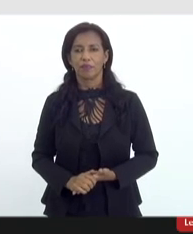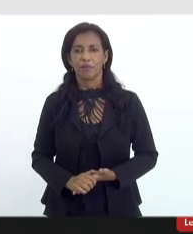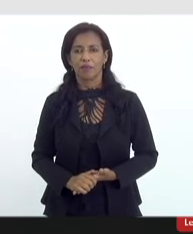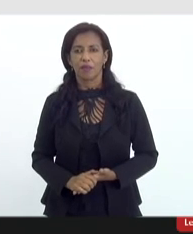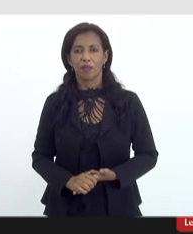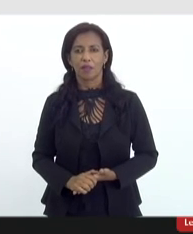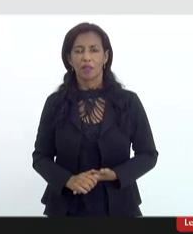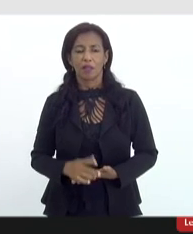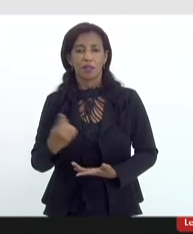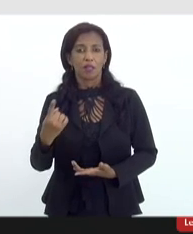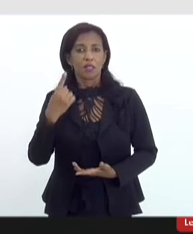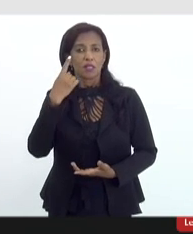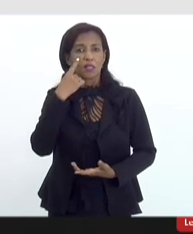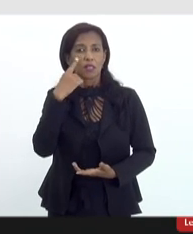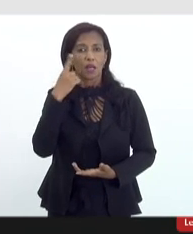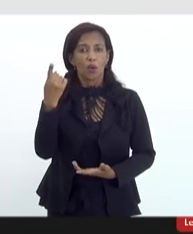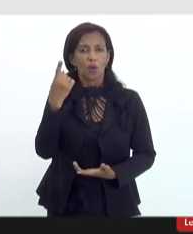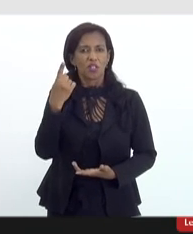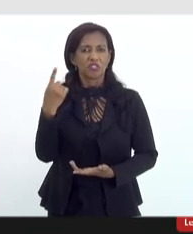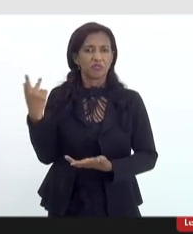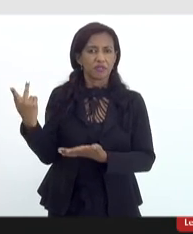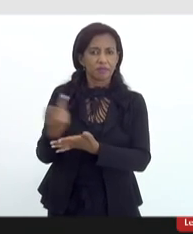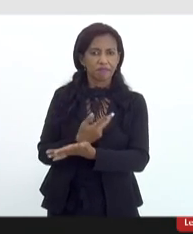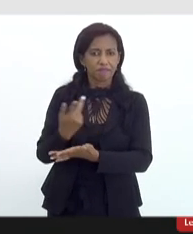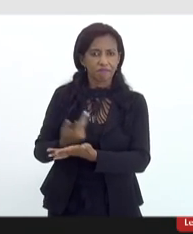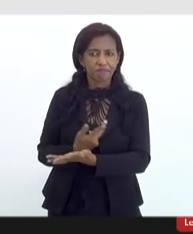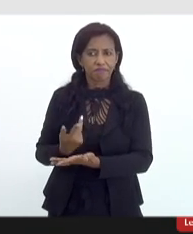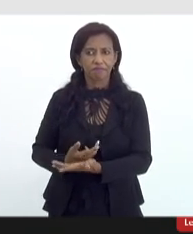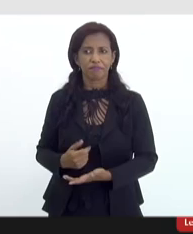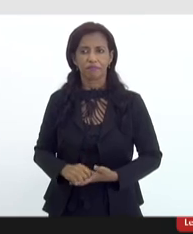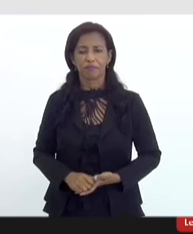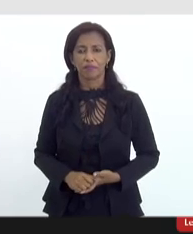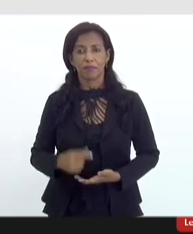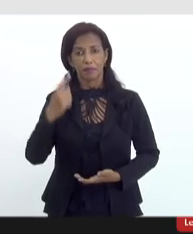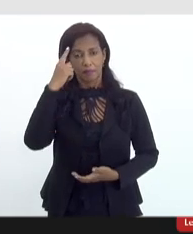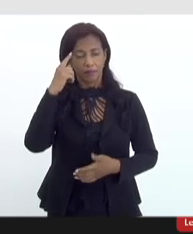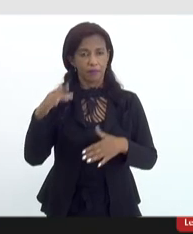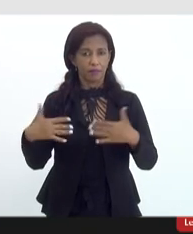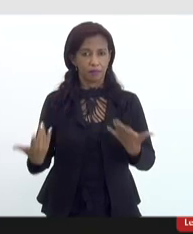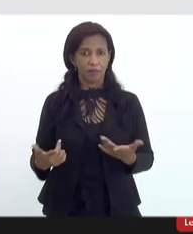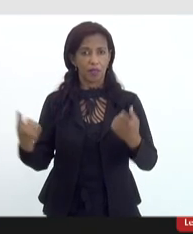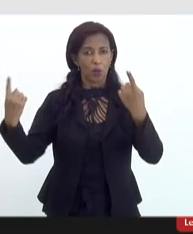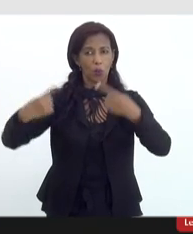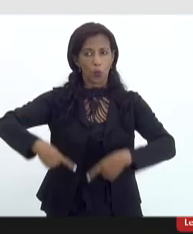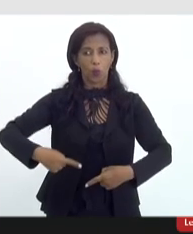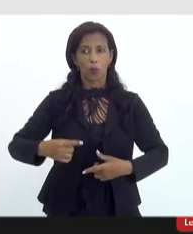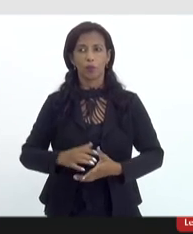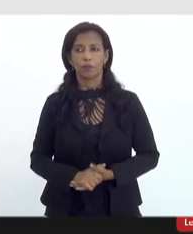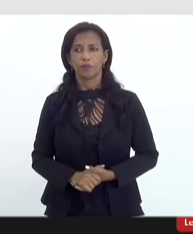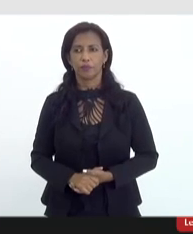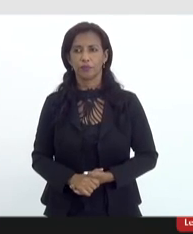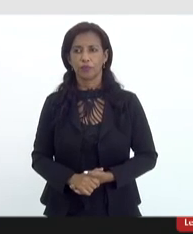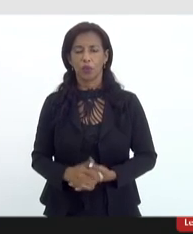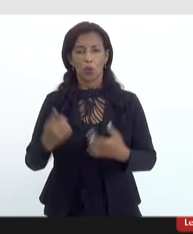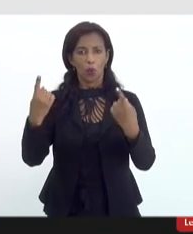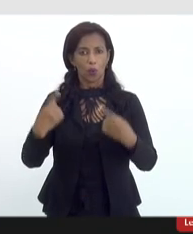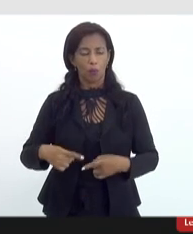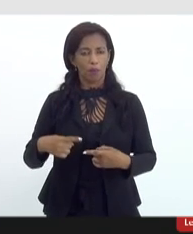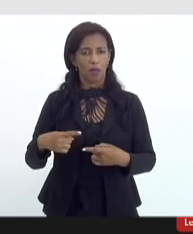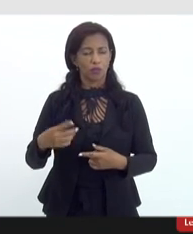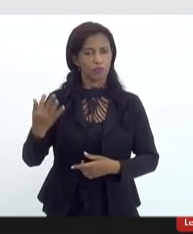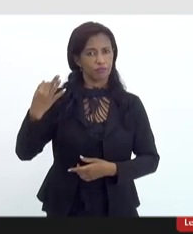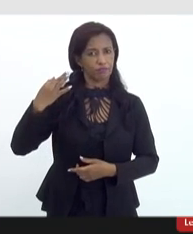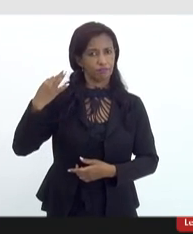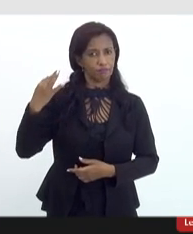acho que corrente, a gente fica só enxugando gelo, né? Então, pensando assim, esses desafios ao combate à intolerância